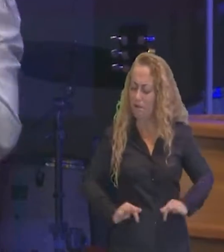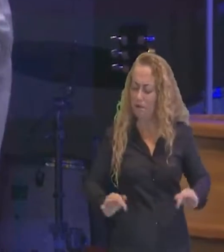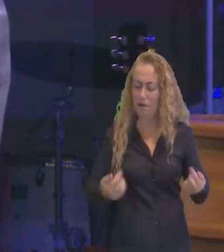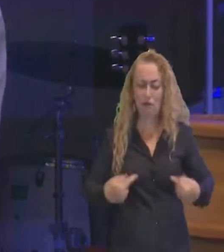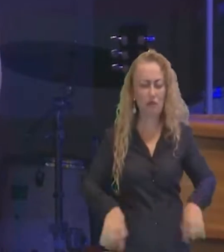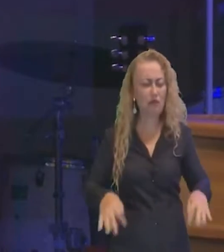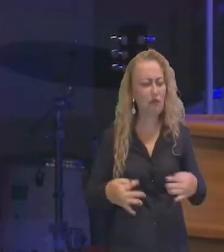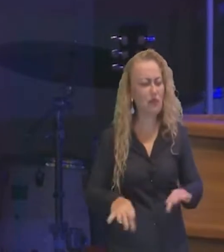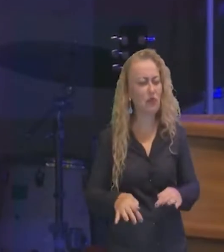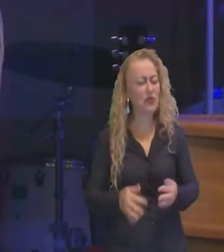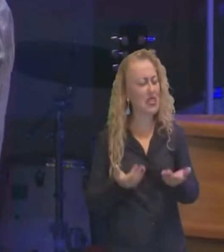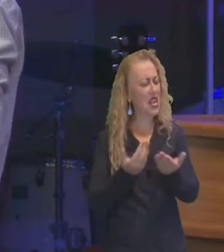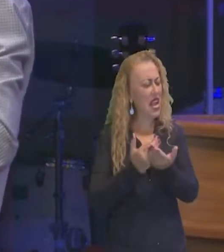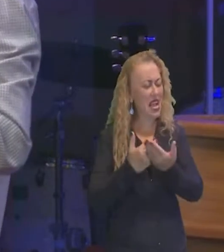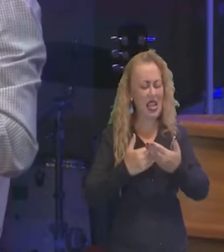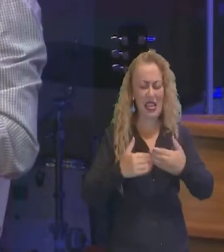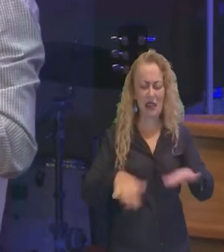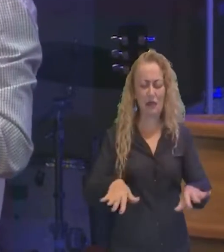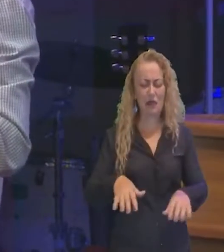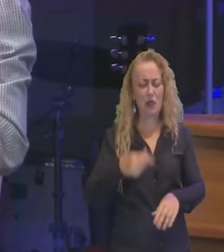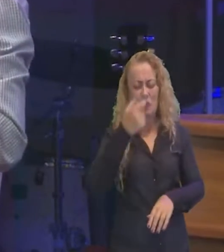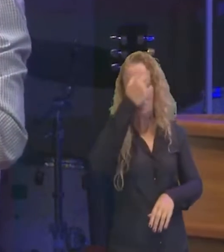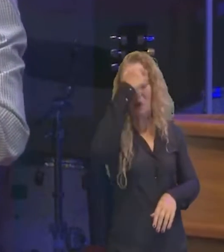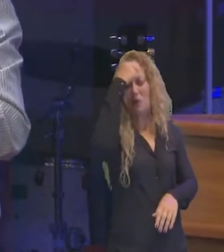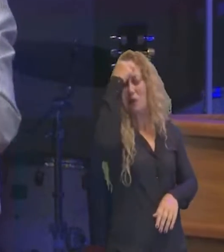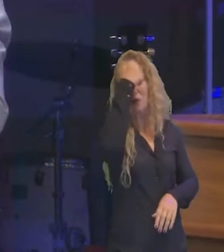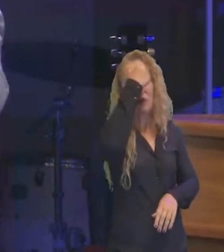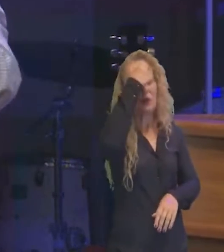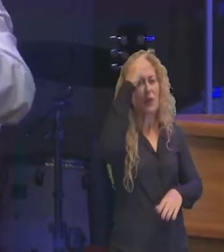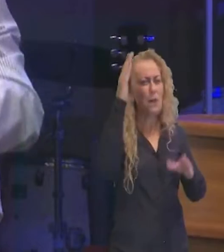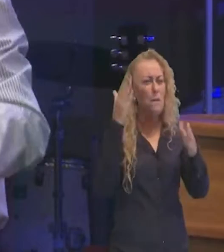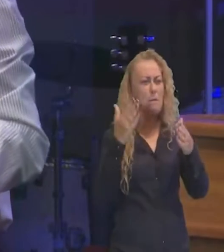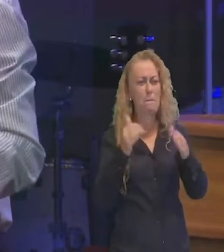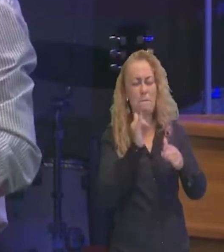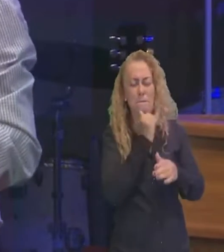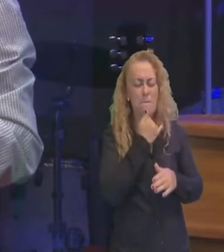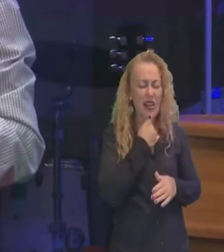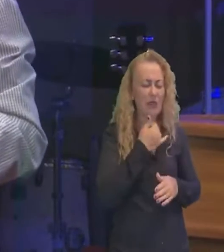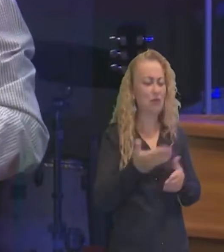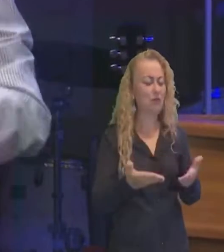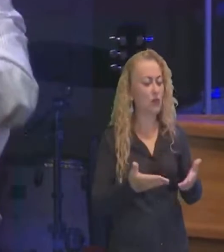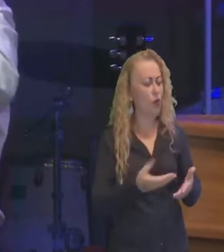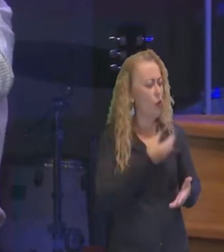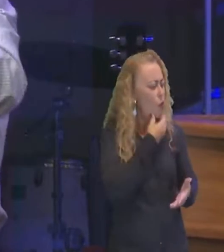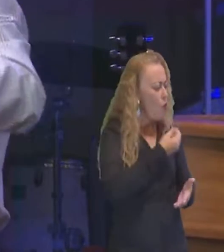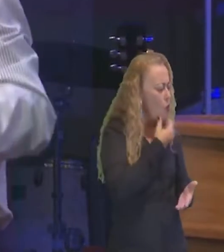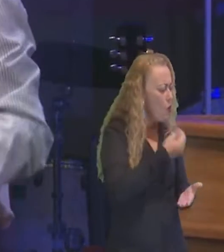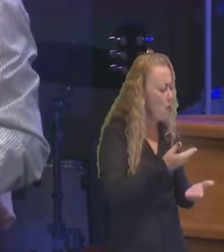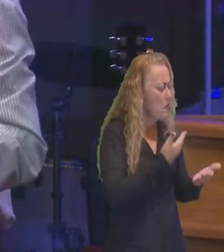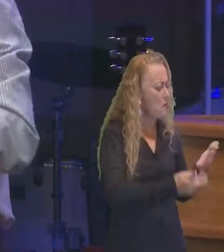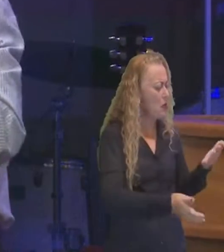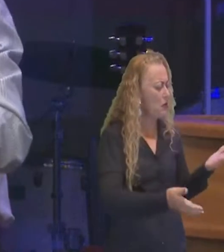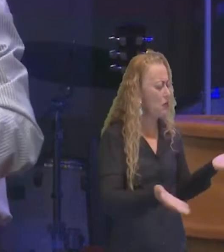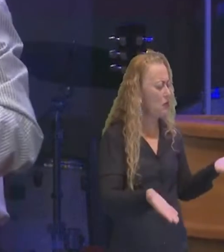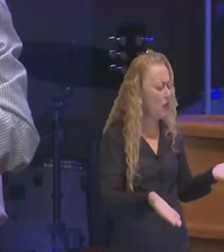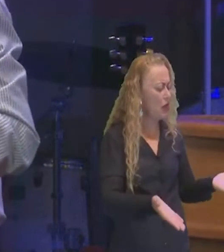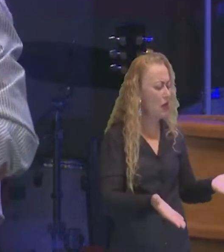totalmente desfeita emocionalmente falando, maridos às vezes também se sentindo